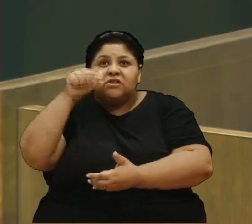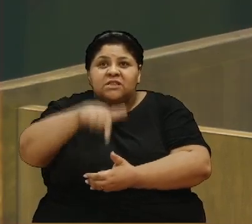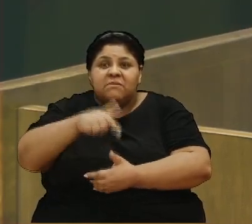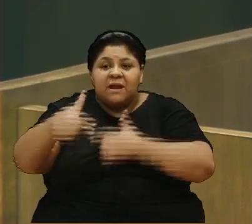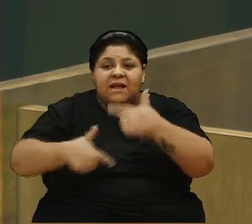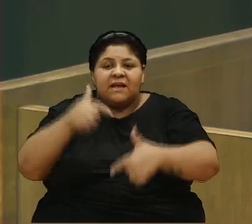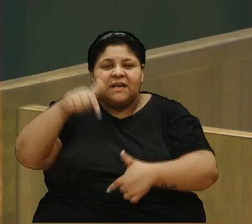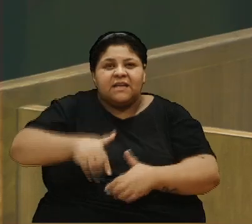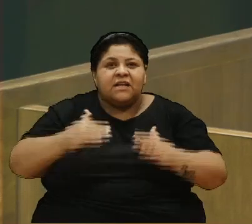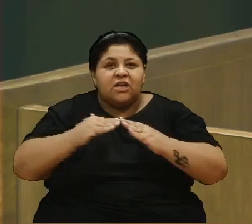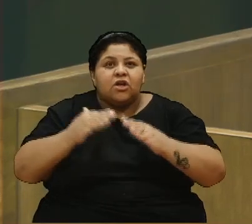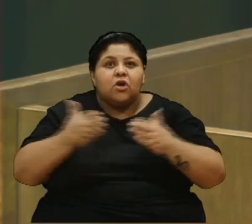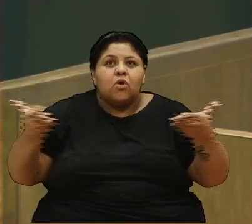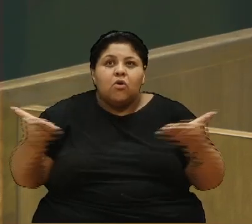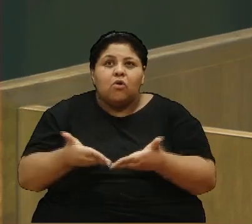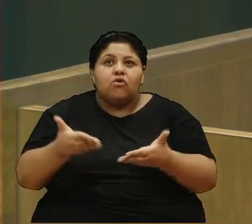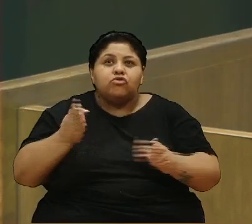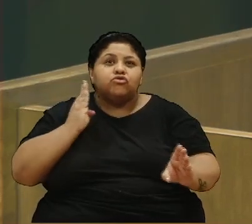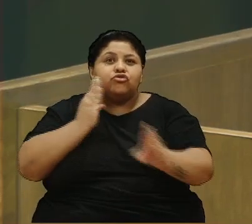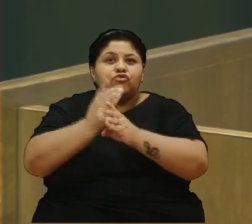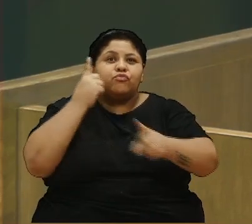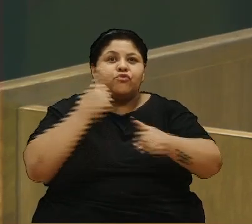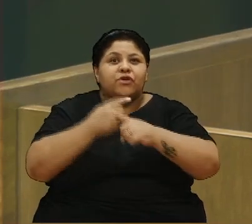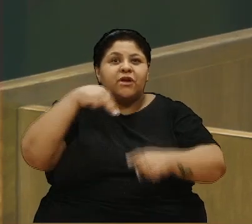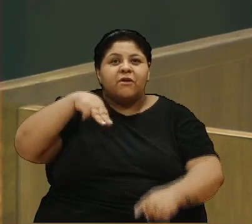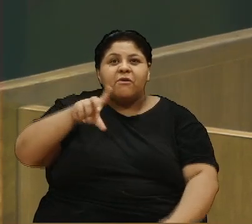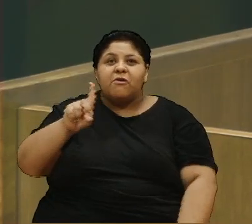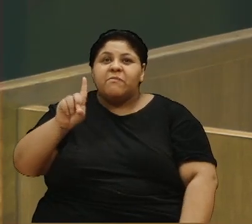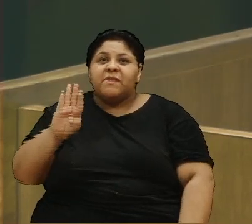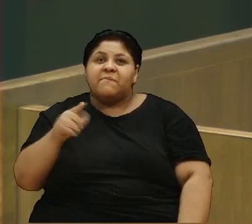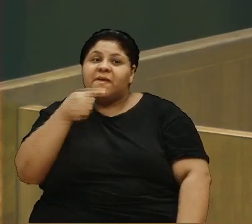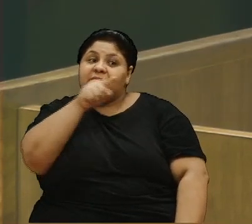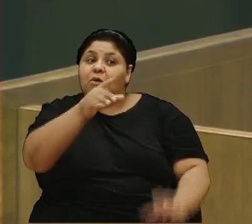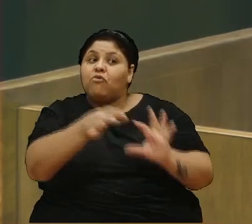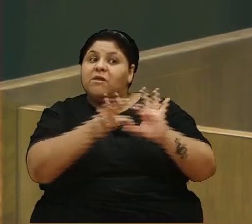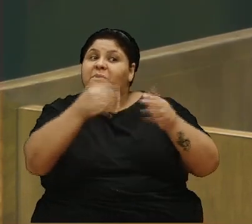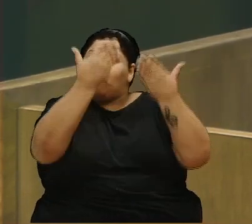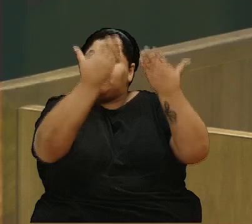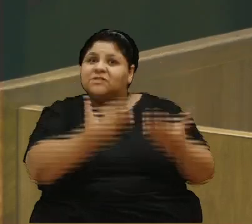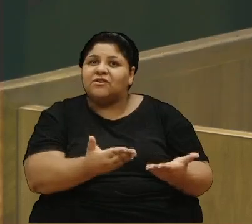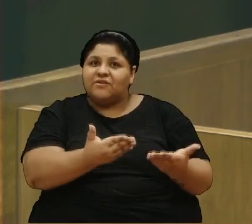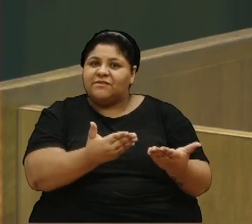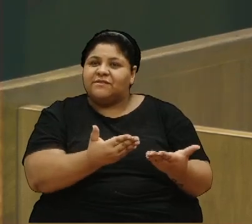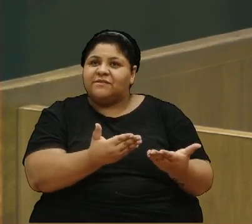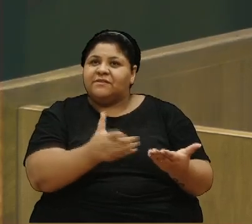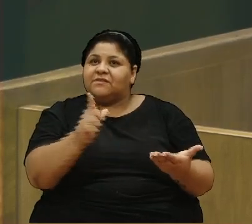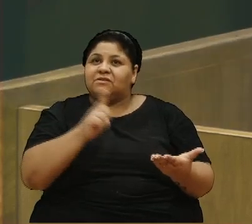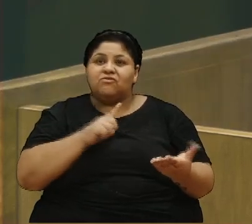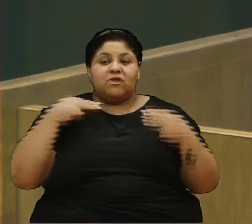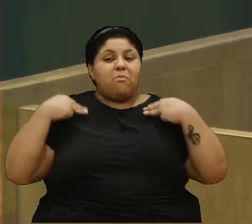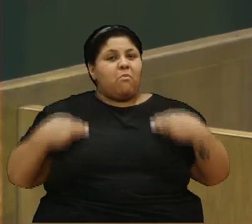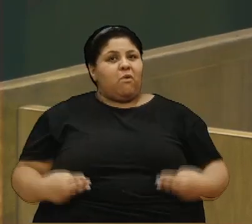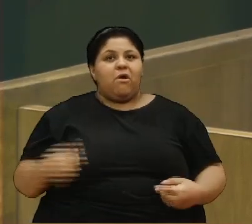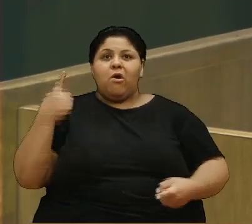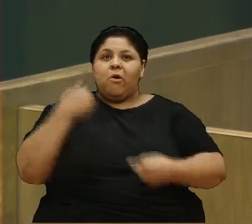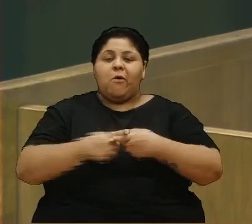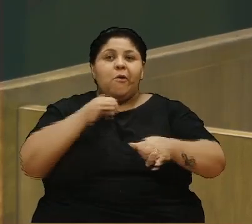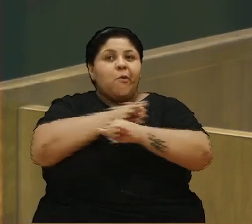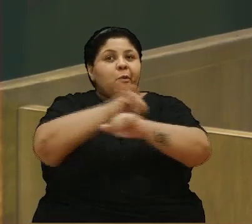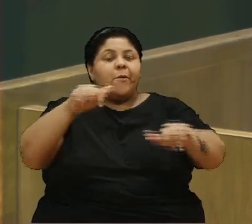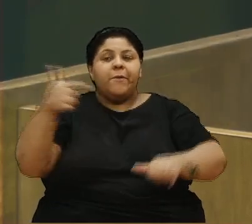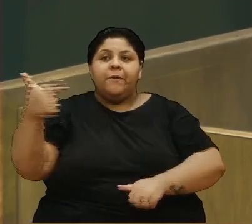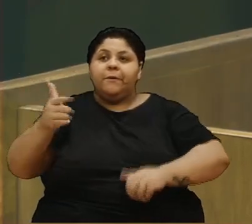casa. E hoje eu descobri por que o MDB não abriu as portas para a senhora. E a senhora não tem moral, porque na campanha, no